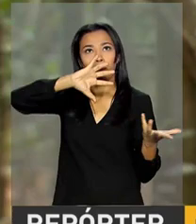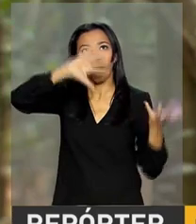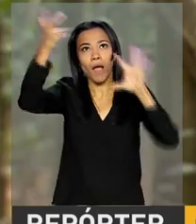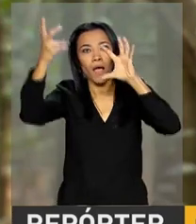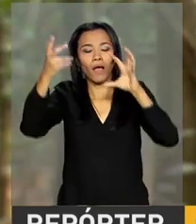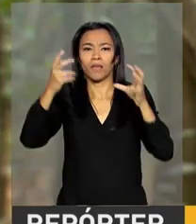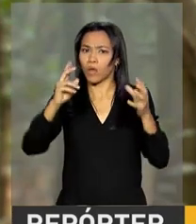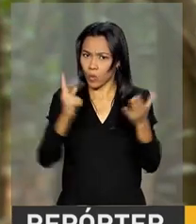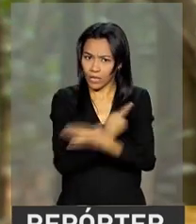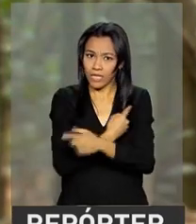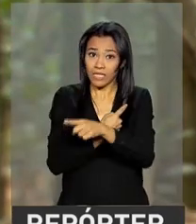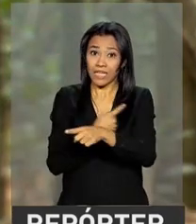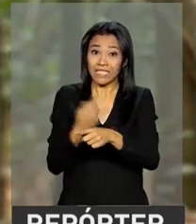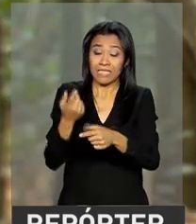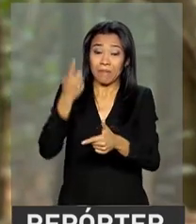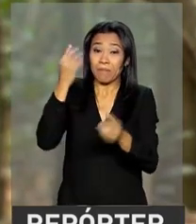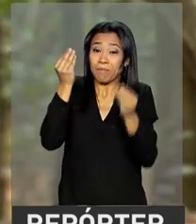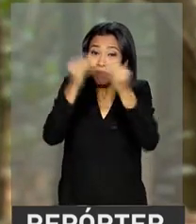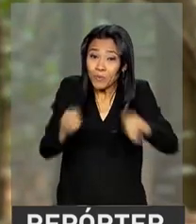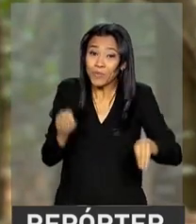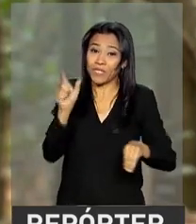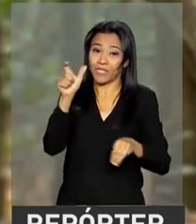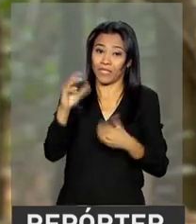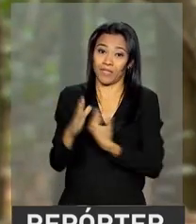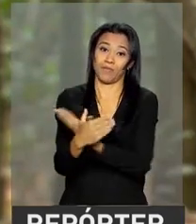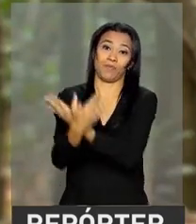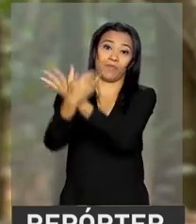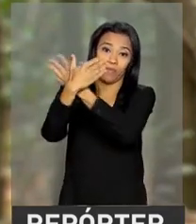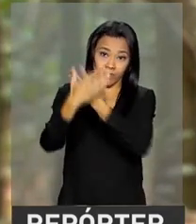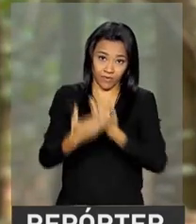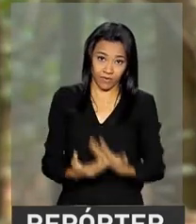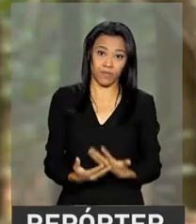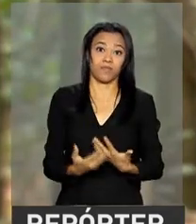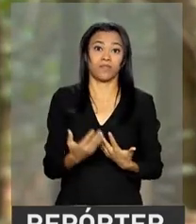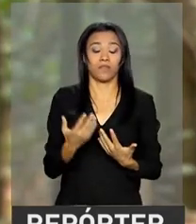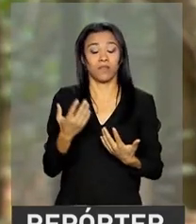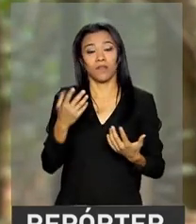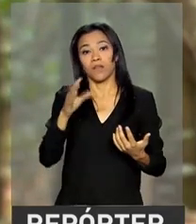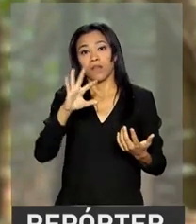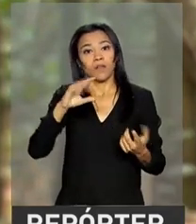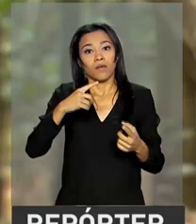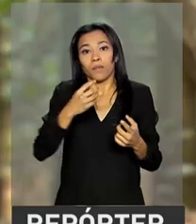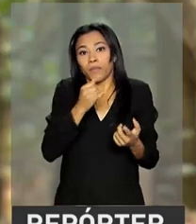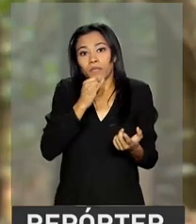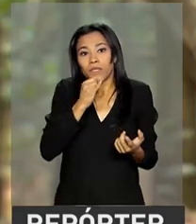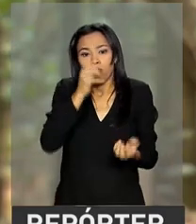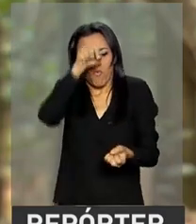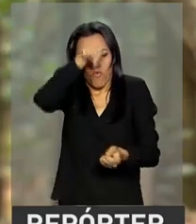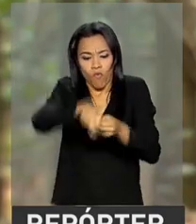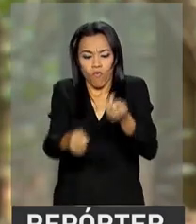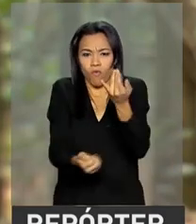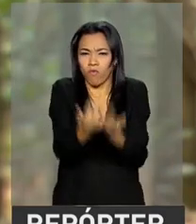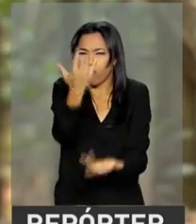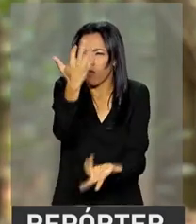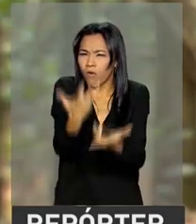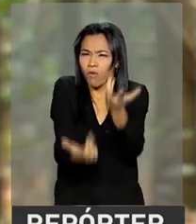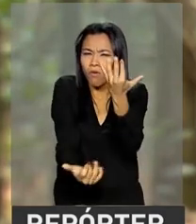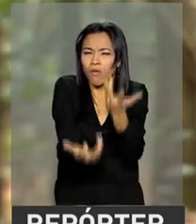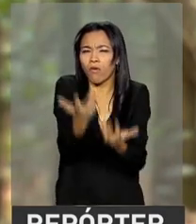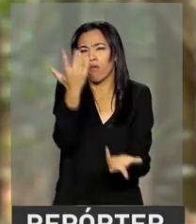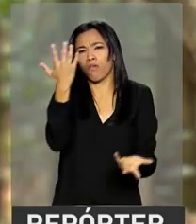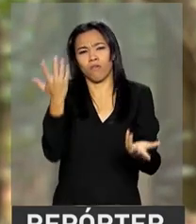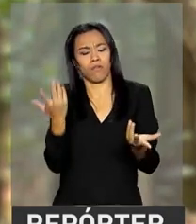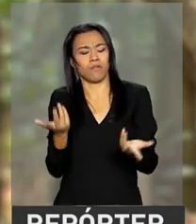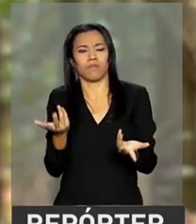climáticas e variações de alteração de hábitos como fogo enfim